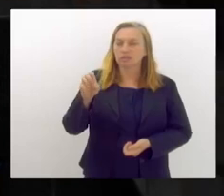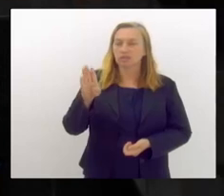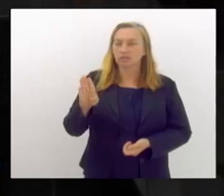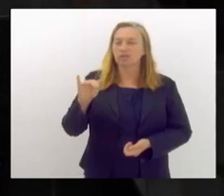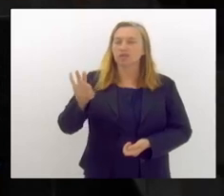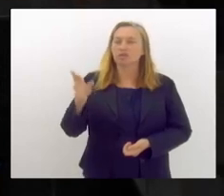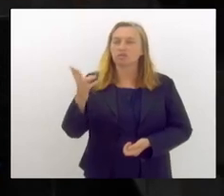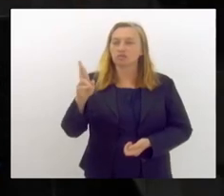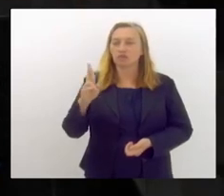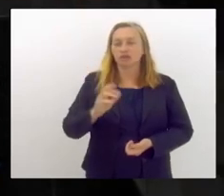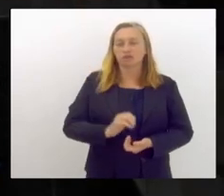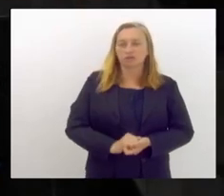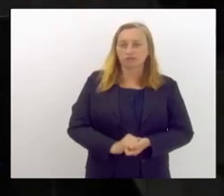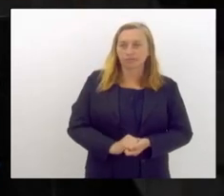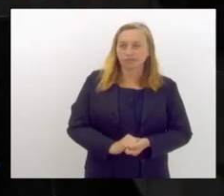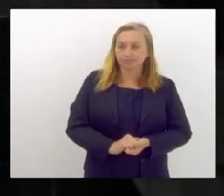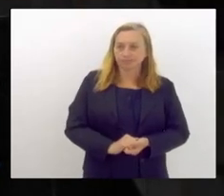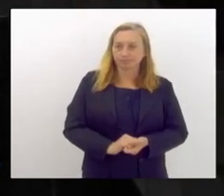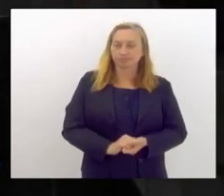bilhões de reais.